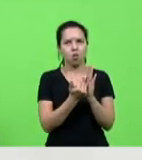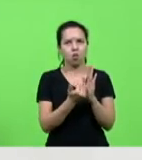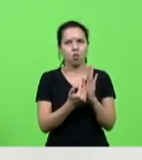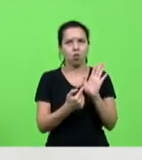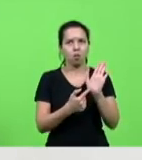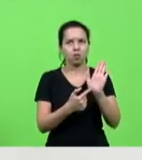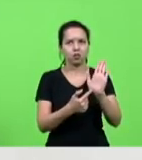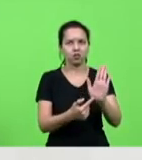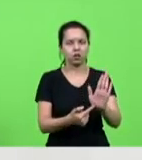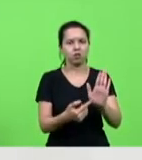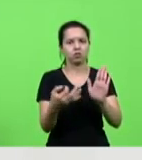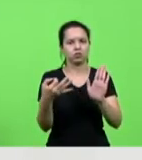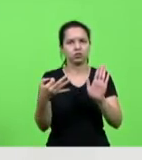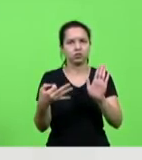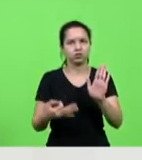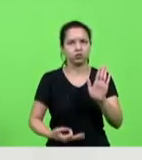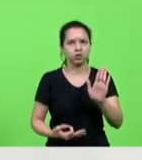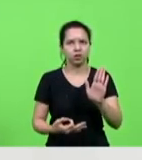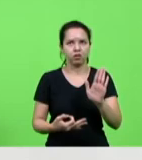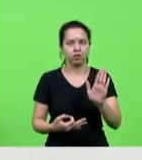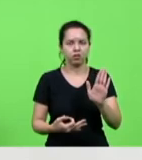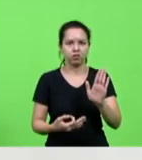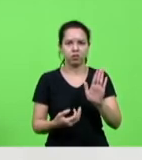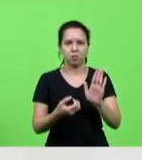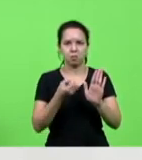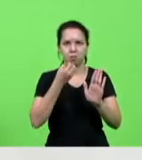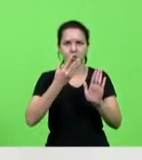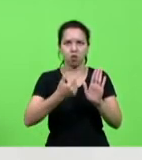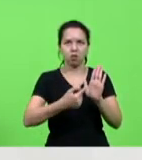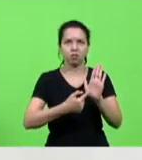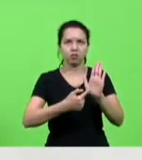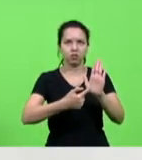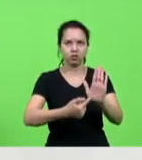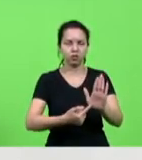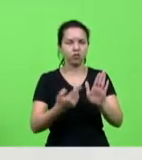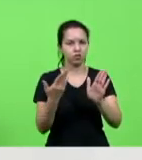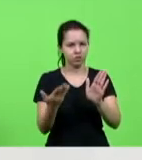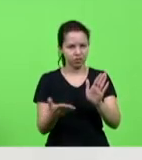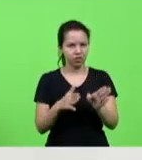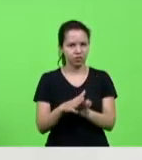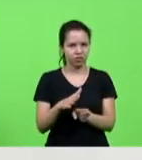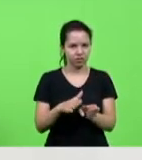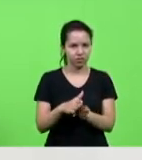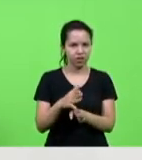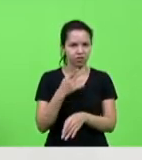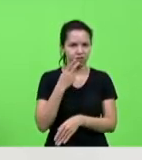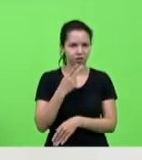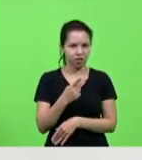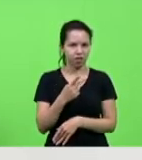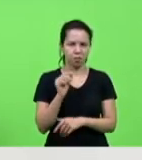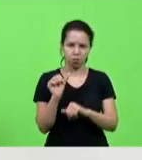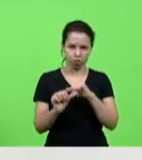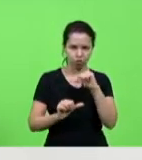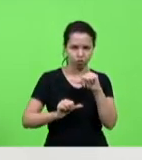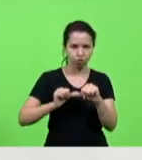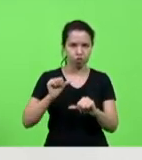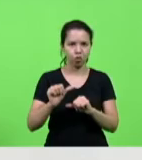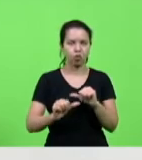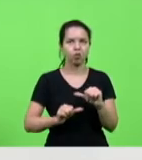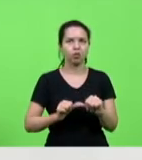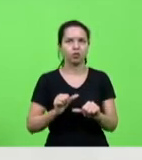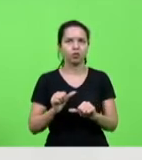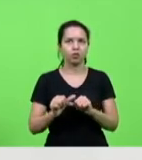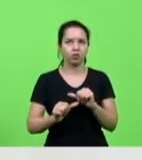apresentável, tão bem apresentável. E o senhor, conselheiro, mudou